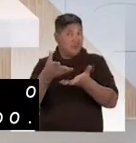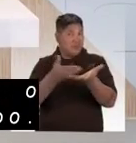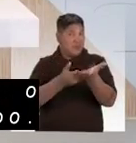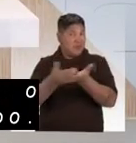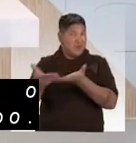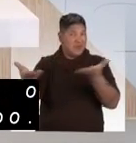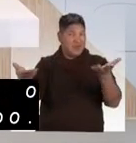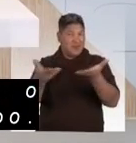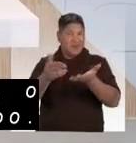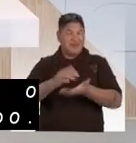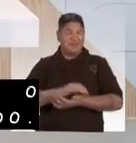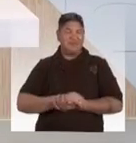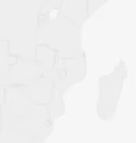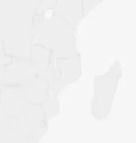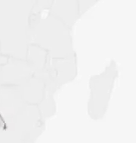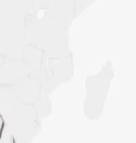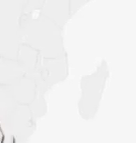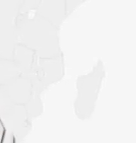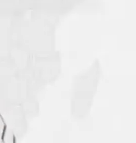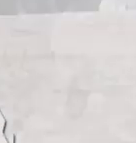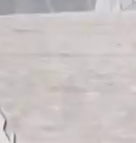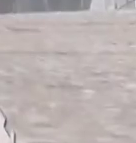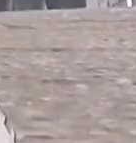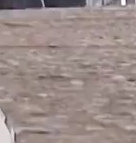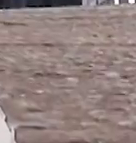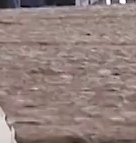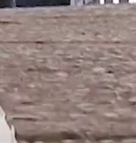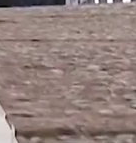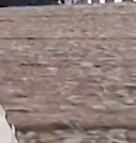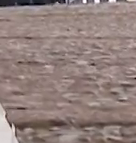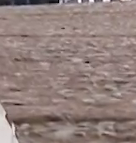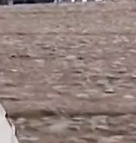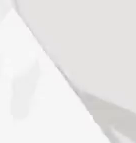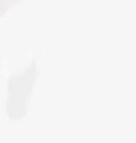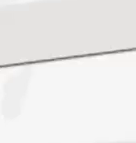o TL está só começando.